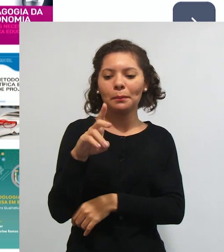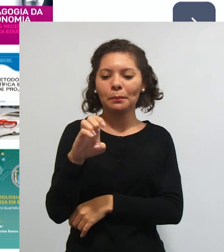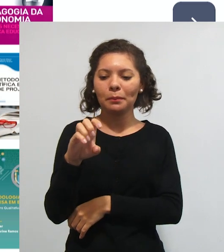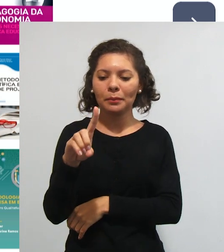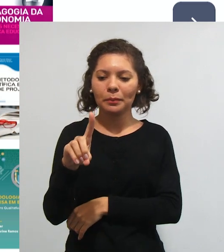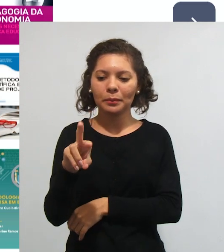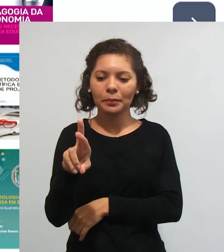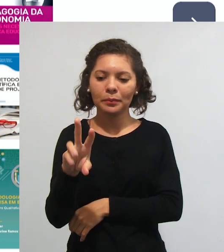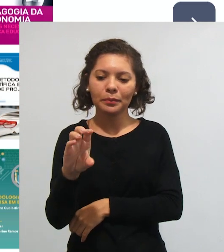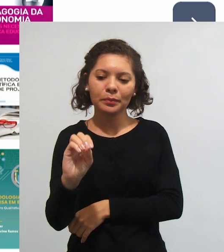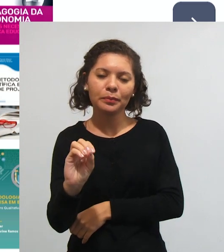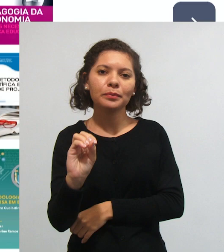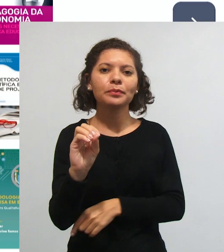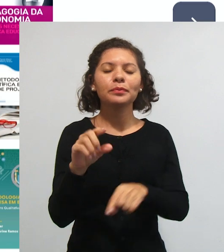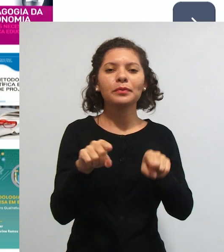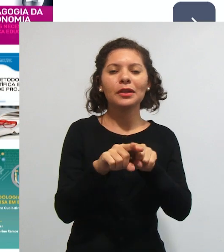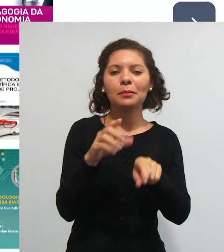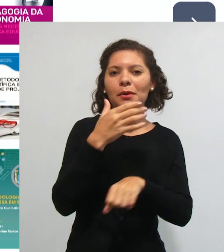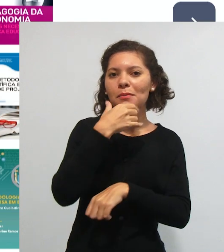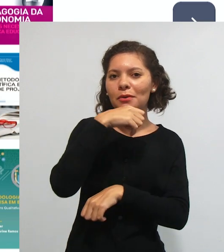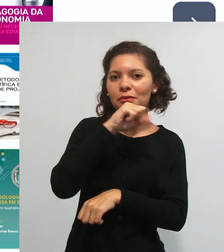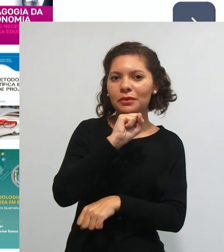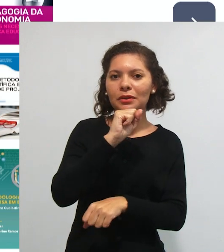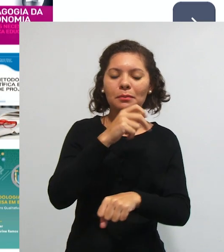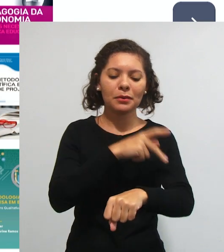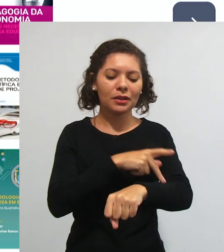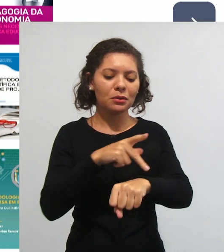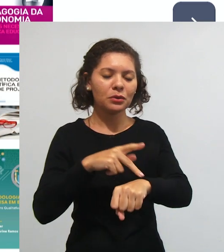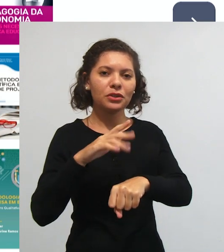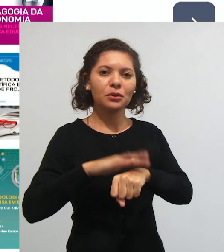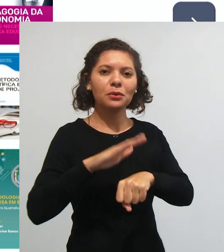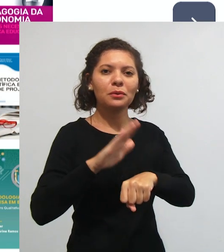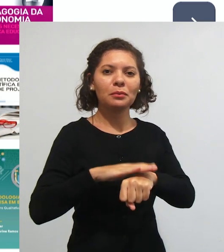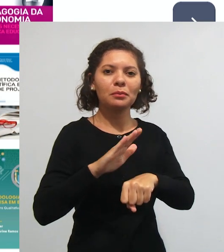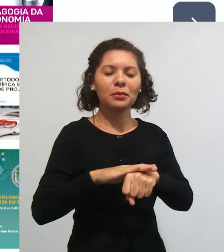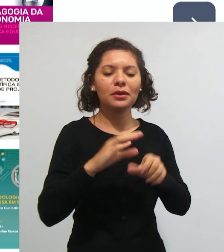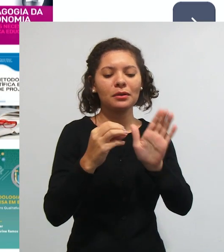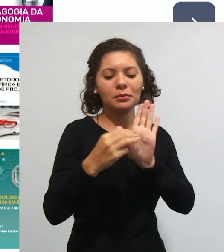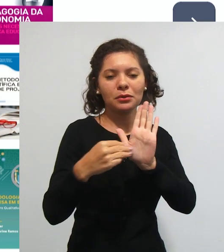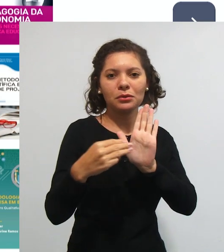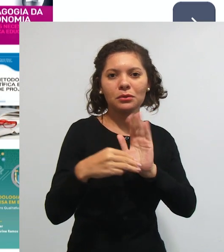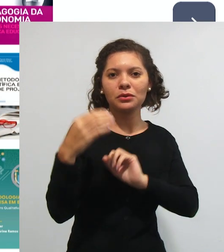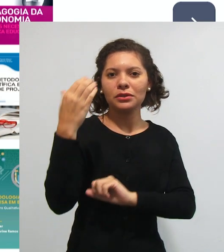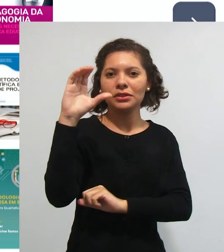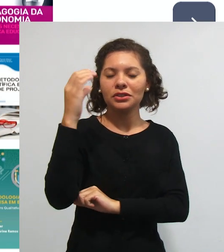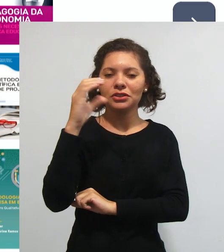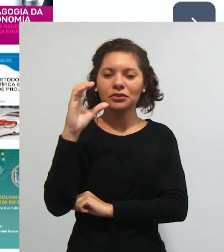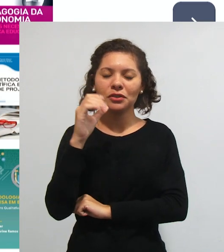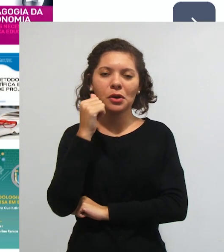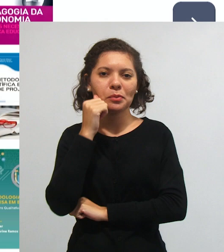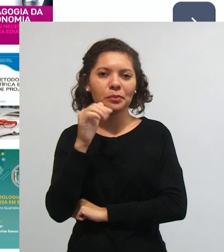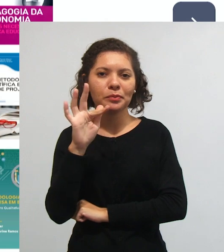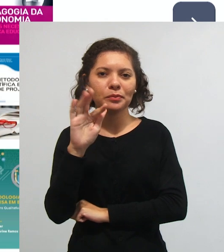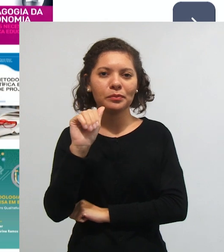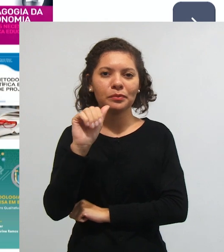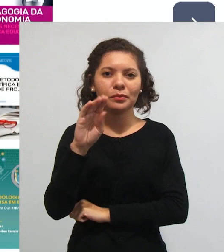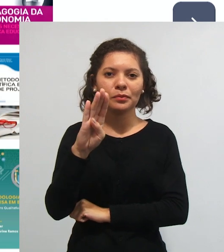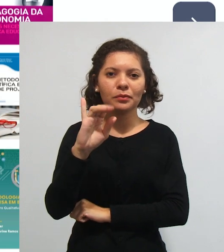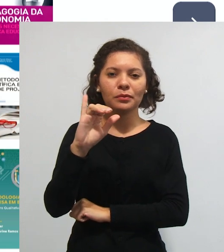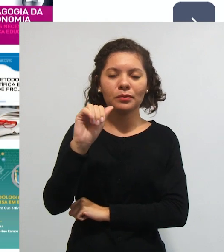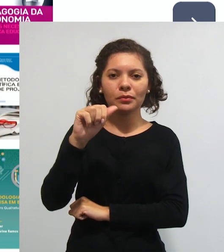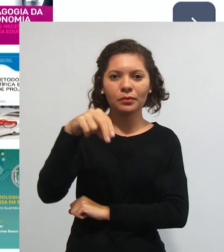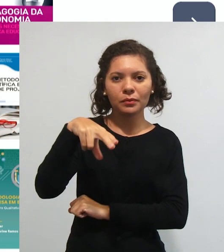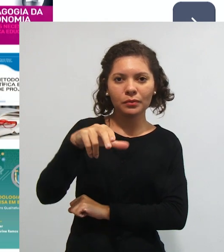Pedagogia da Autonomia, claro, do Paulinho. Metodologia Científica, da Fabiana. E Metodologia da Pesquisa